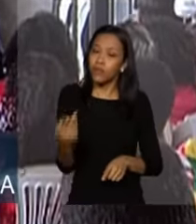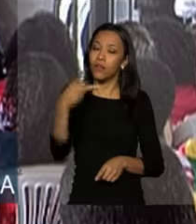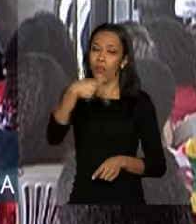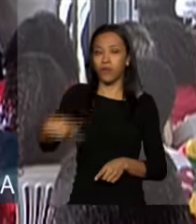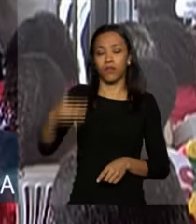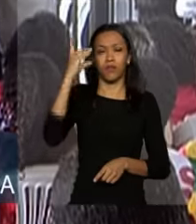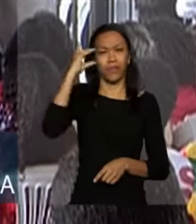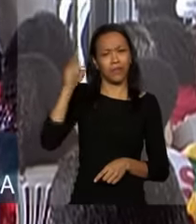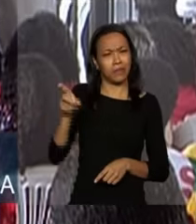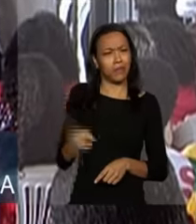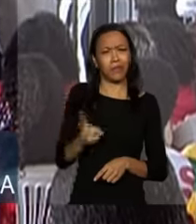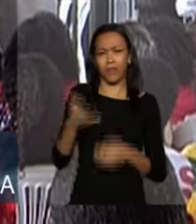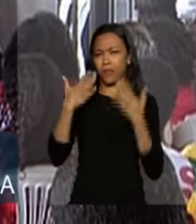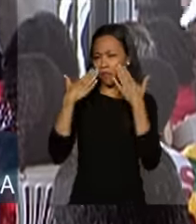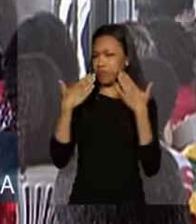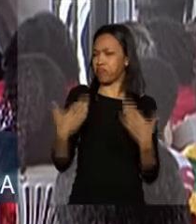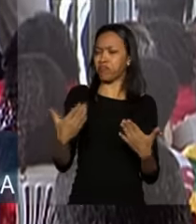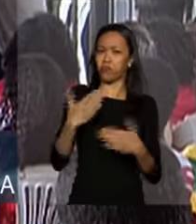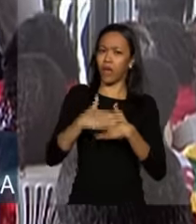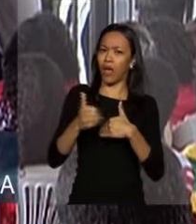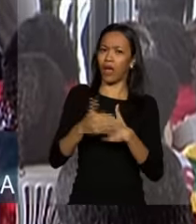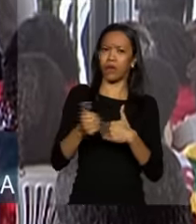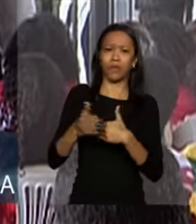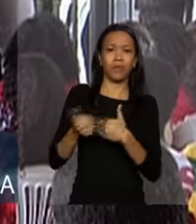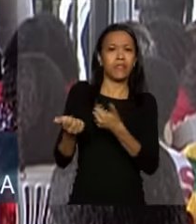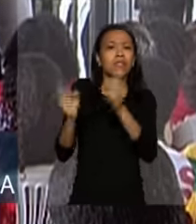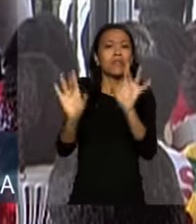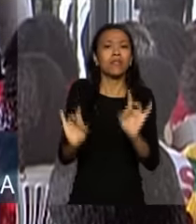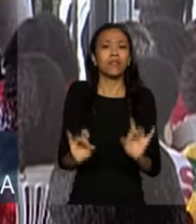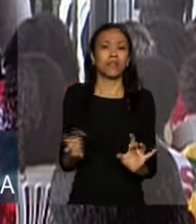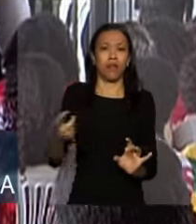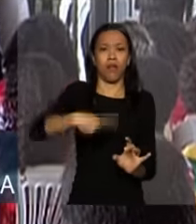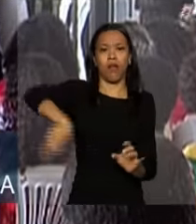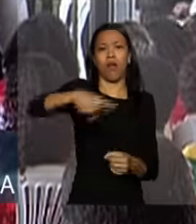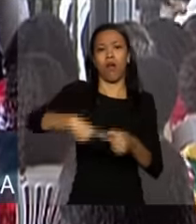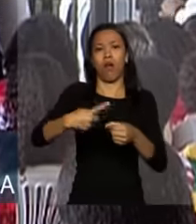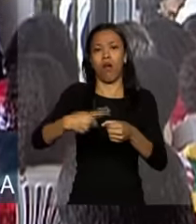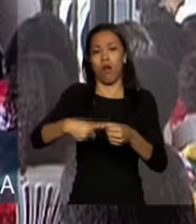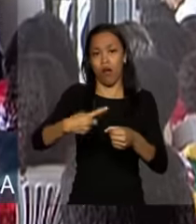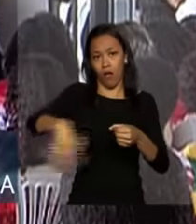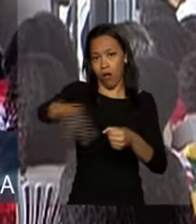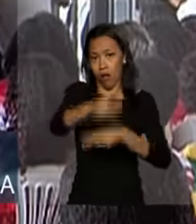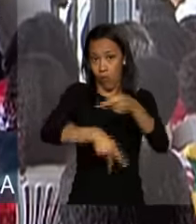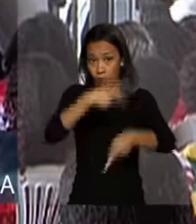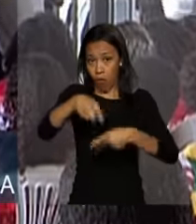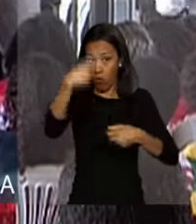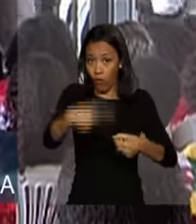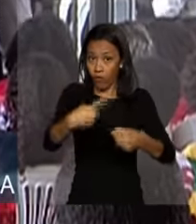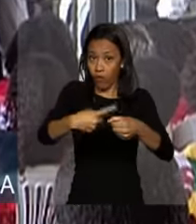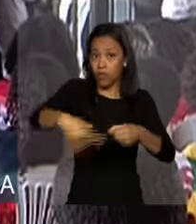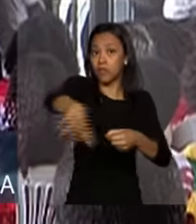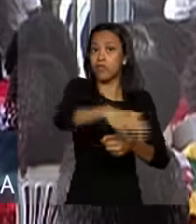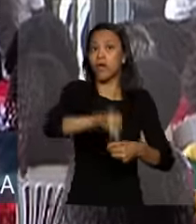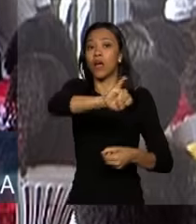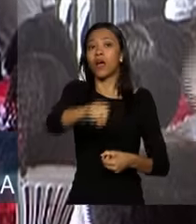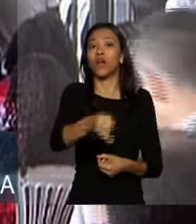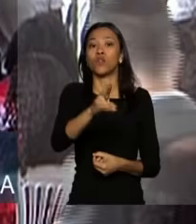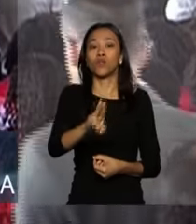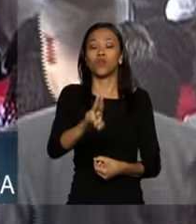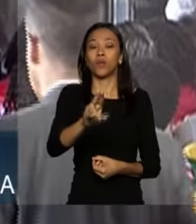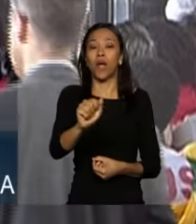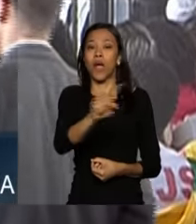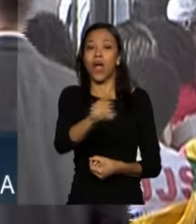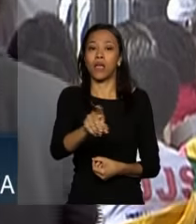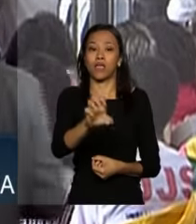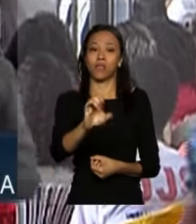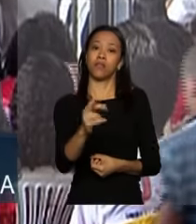tem demonstrado um carinho todo especial ao povo de Juazeiro. Volte sempre. Juazeiro, toda sexta tem